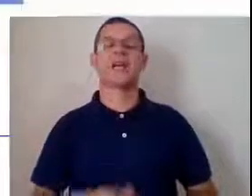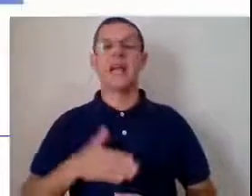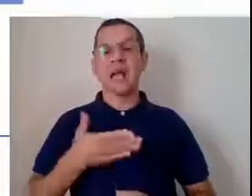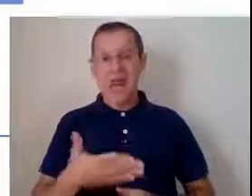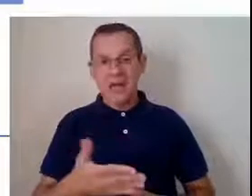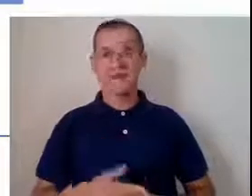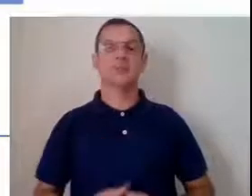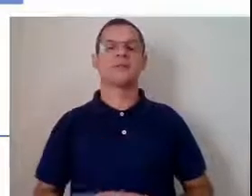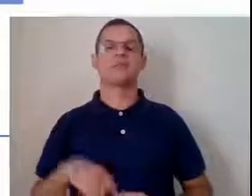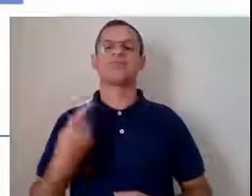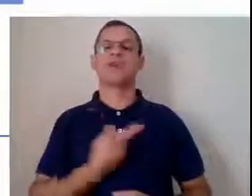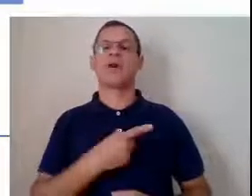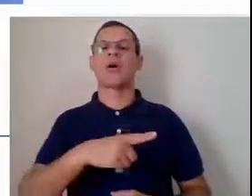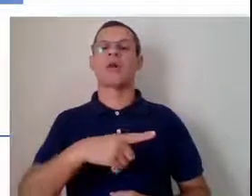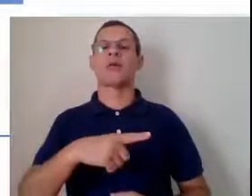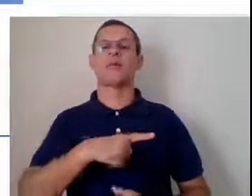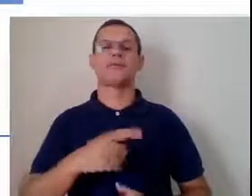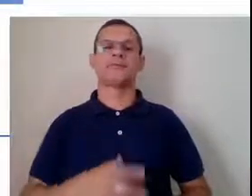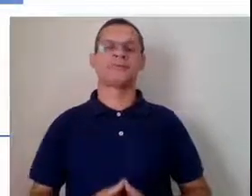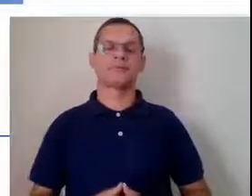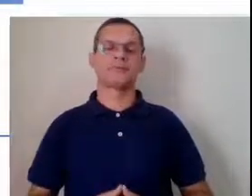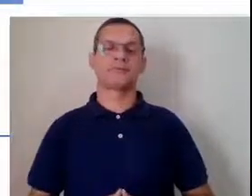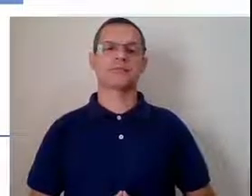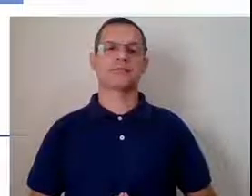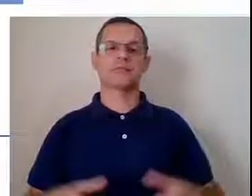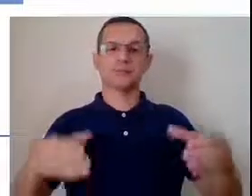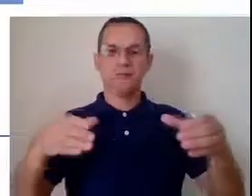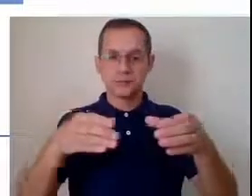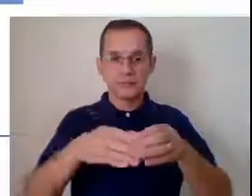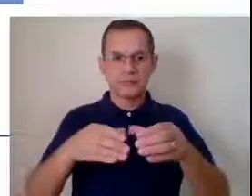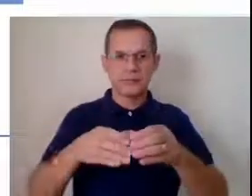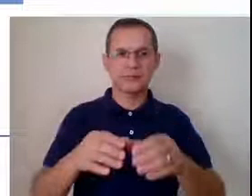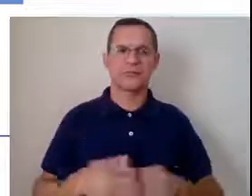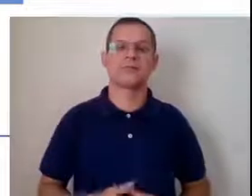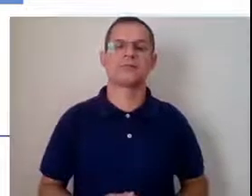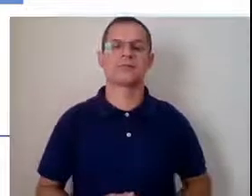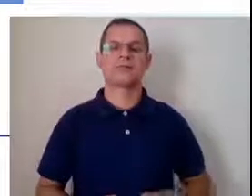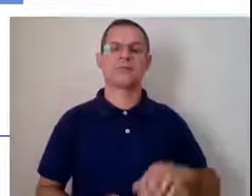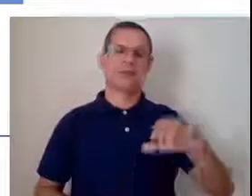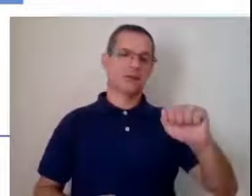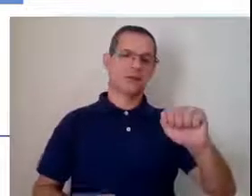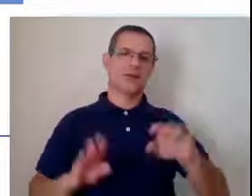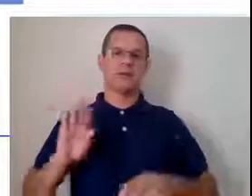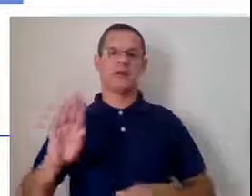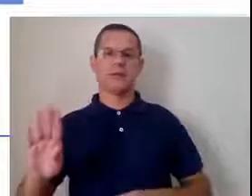Então, nós temos aqui um conjunto A e B,